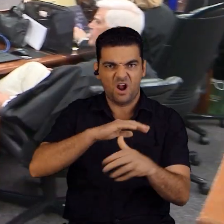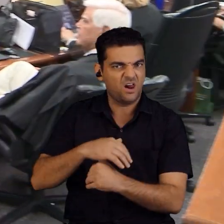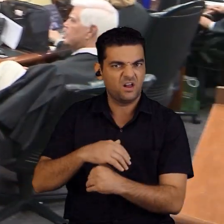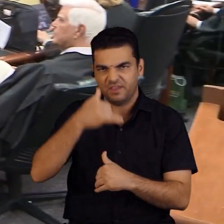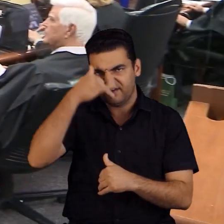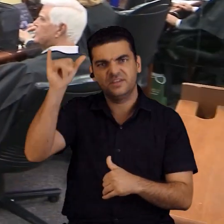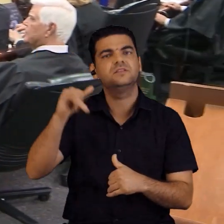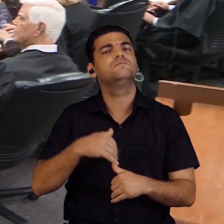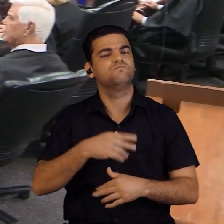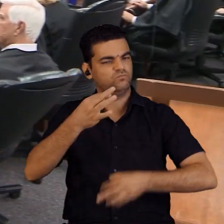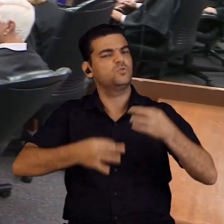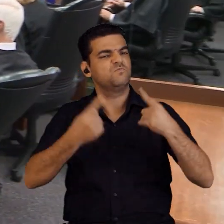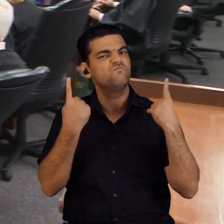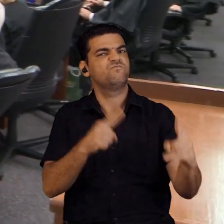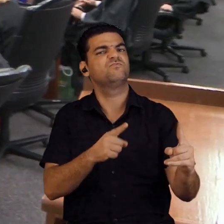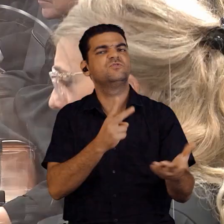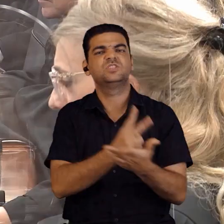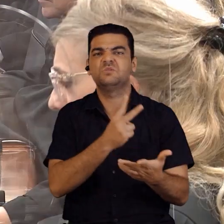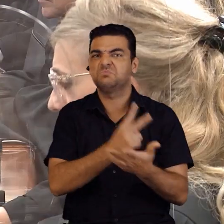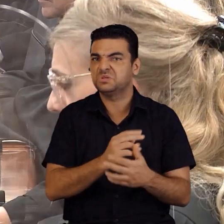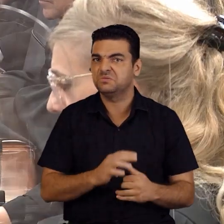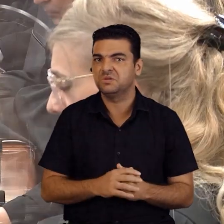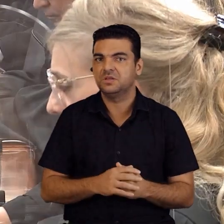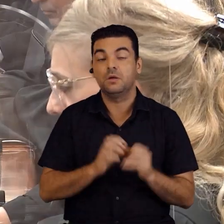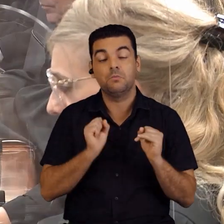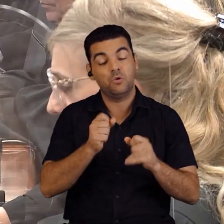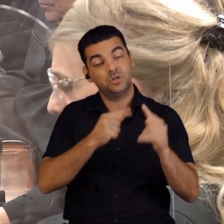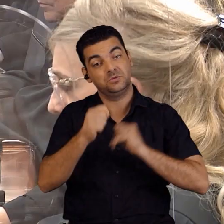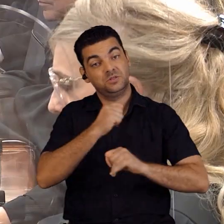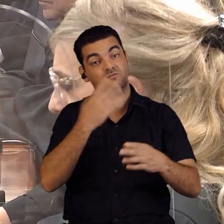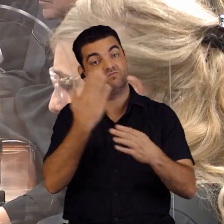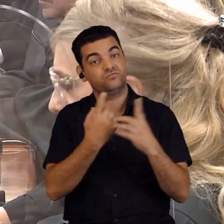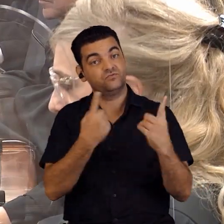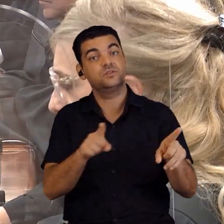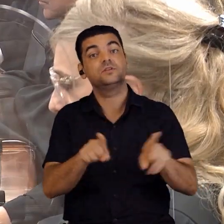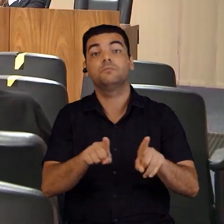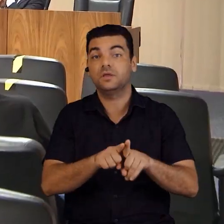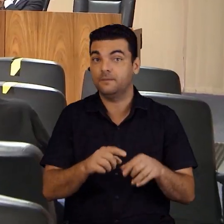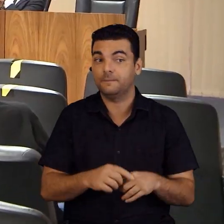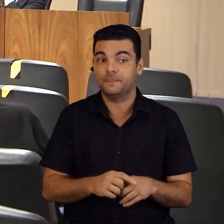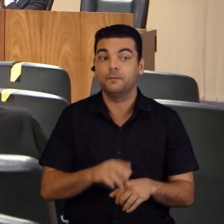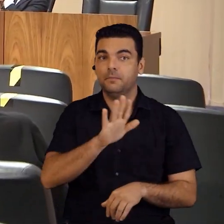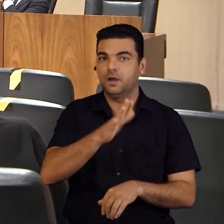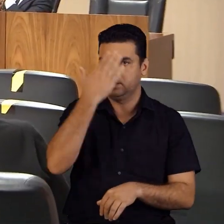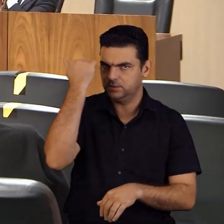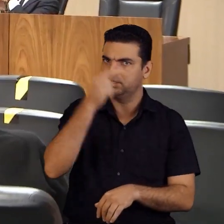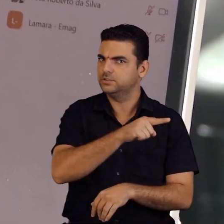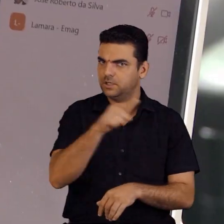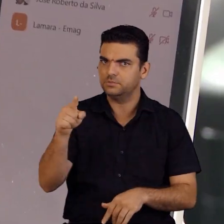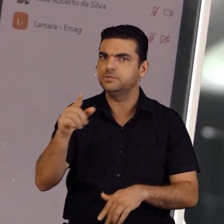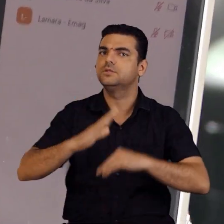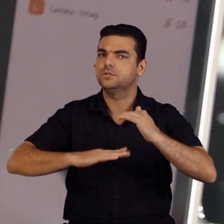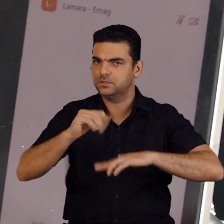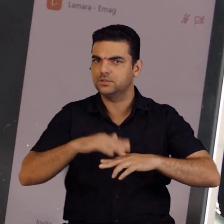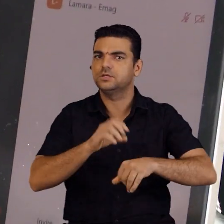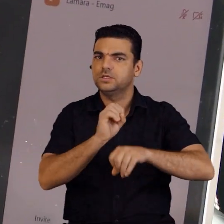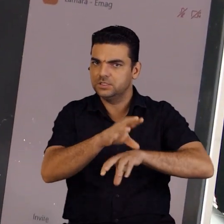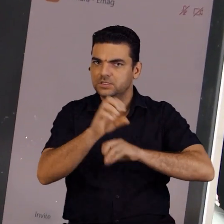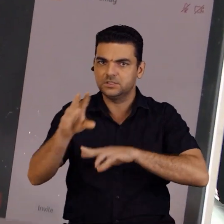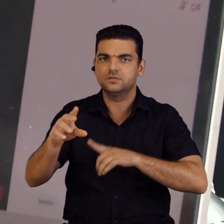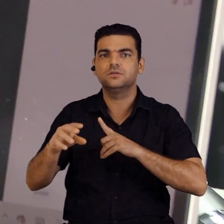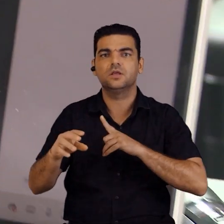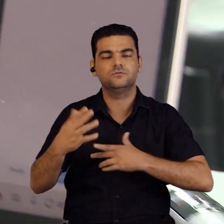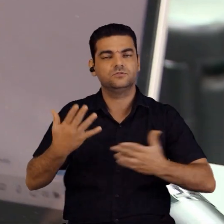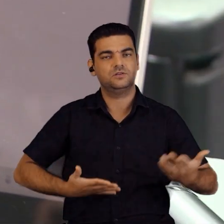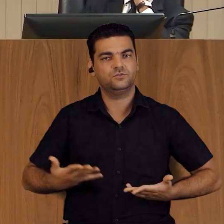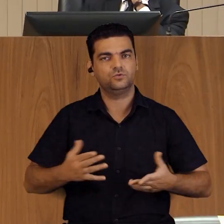corrupção, quer seja em seus julgamentos, quer seja administrativamente, com a conscientização e treinamento de